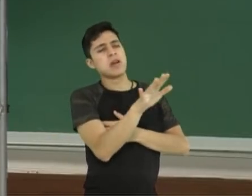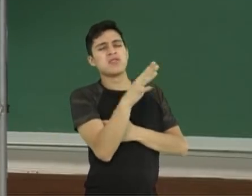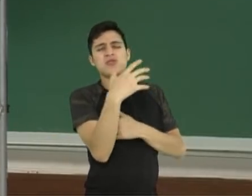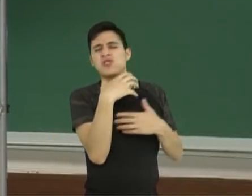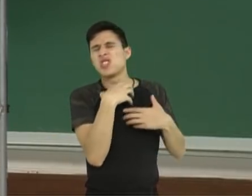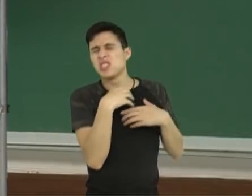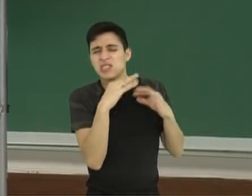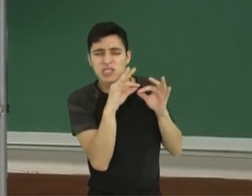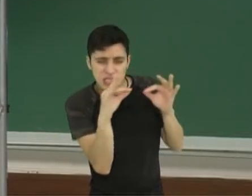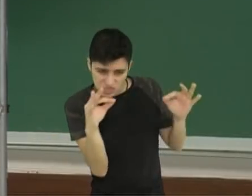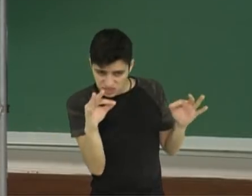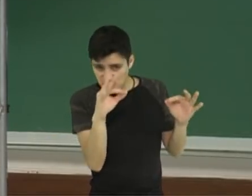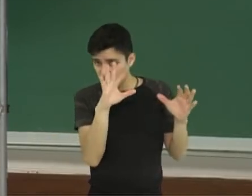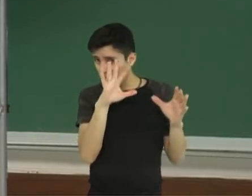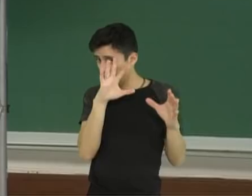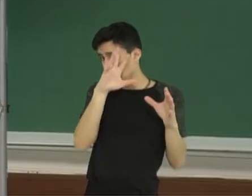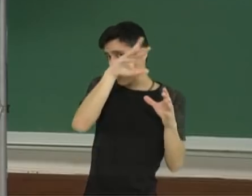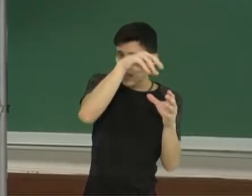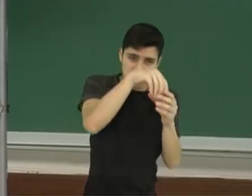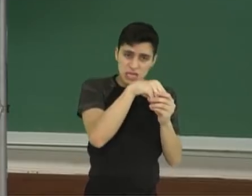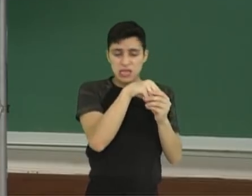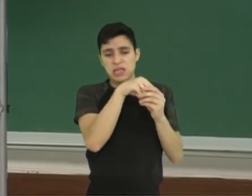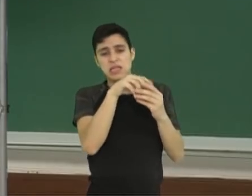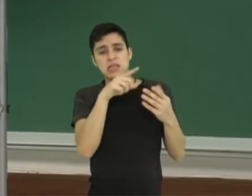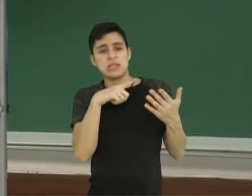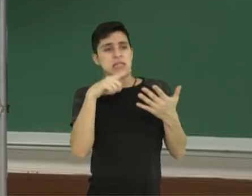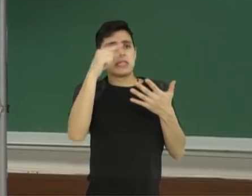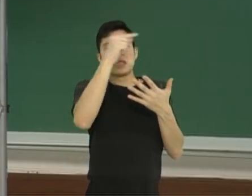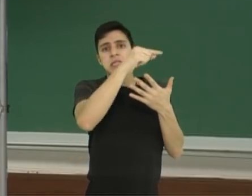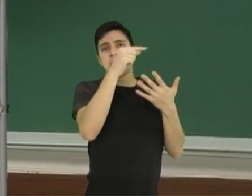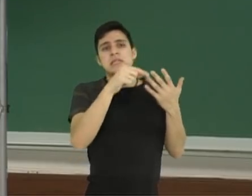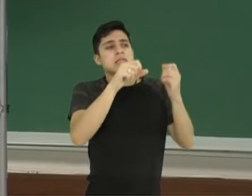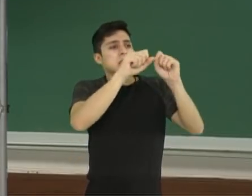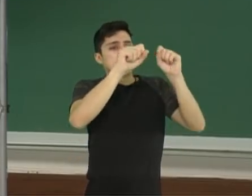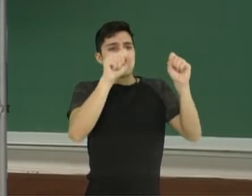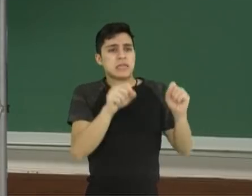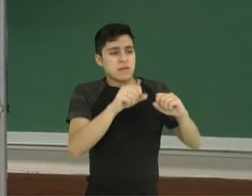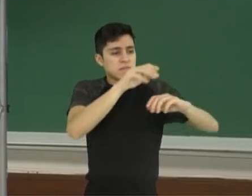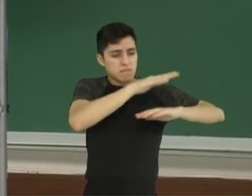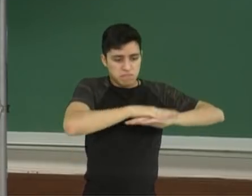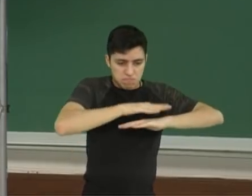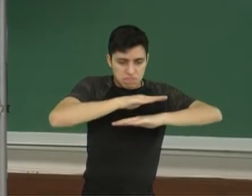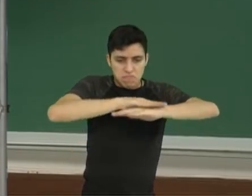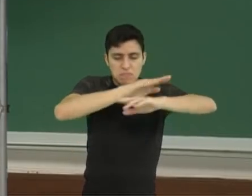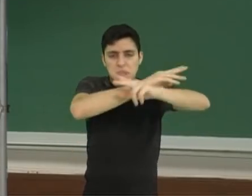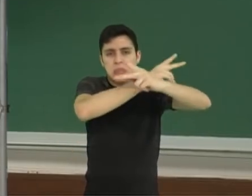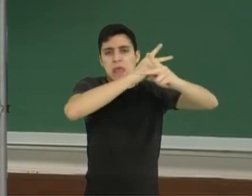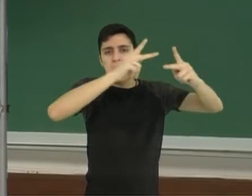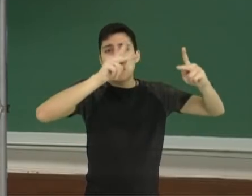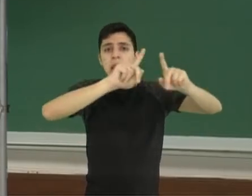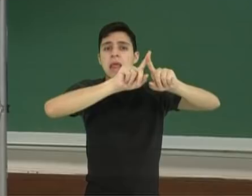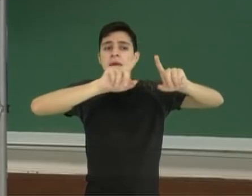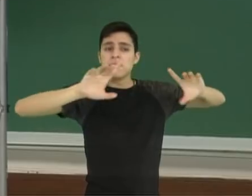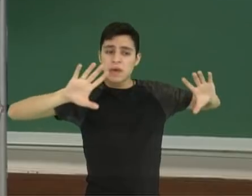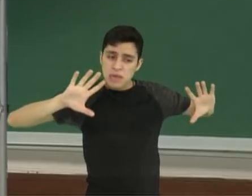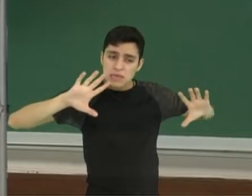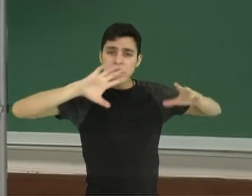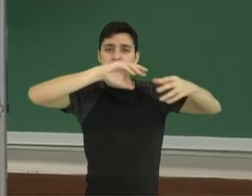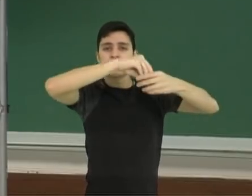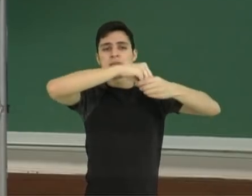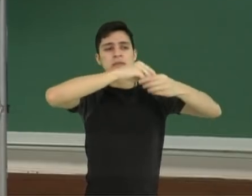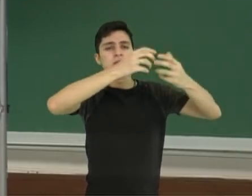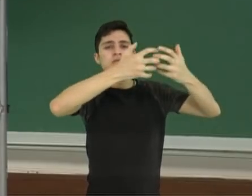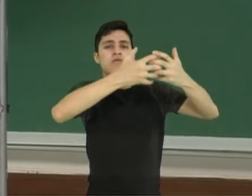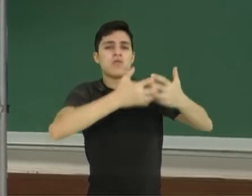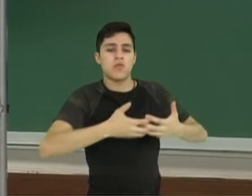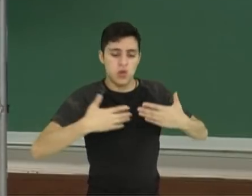cotidiano envolve vários sistemas que trabalham independentemente, mas em prol de um todo, que é o corpo,